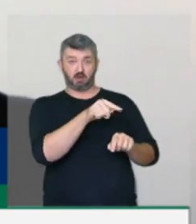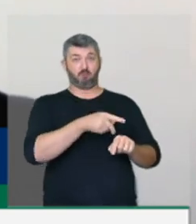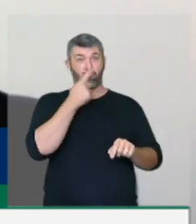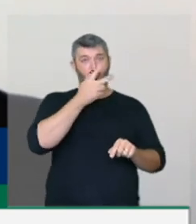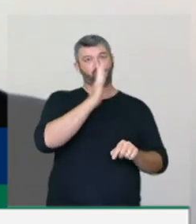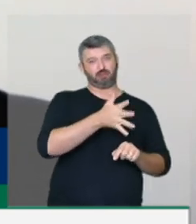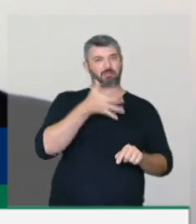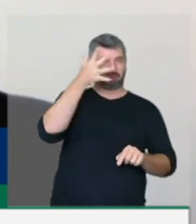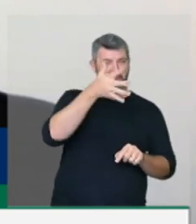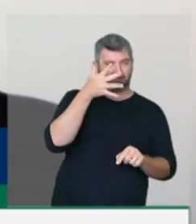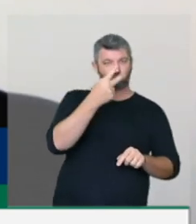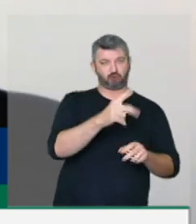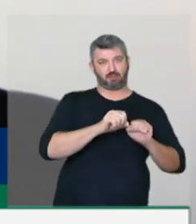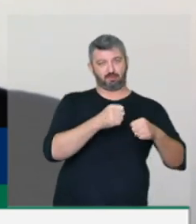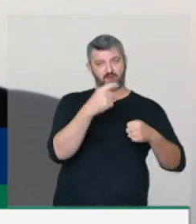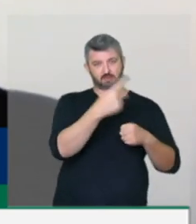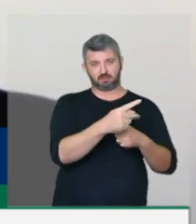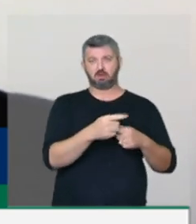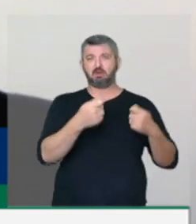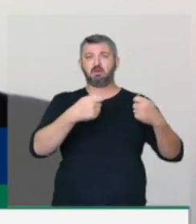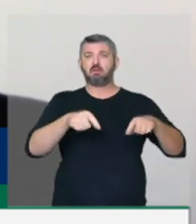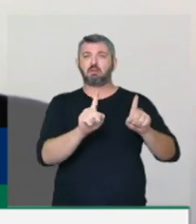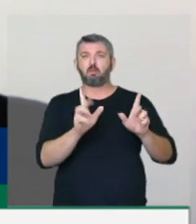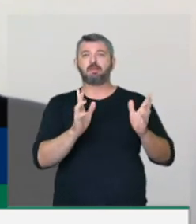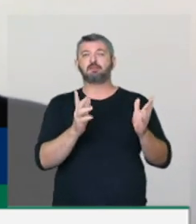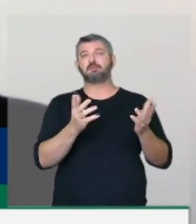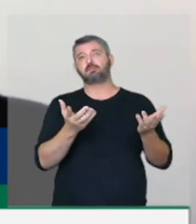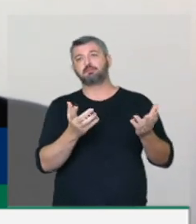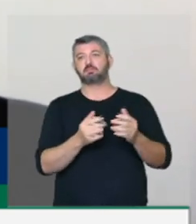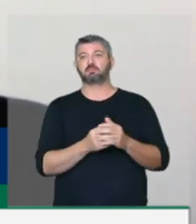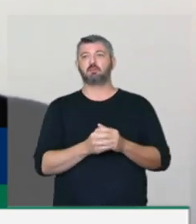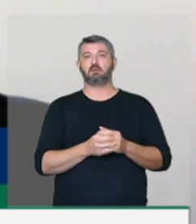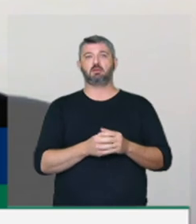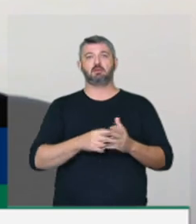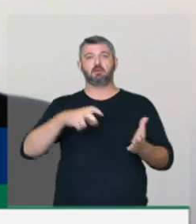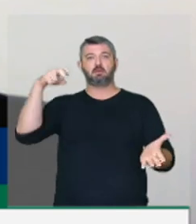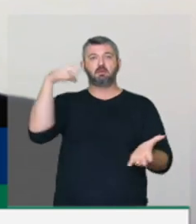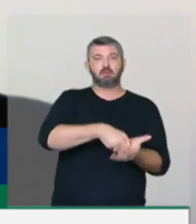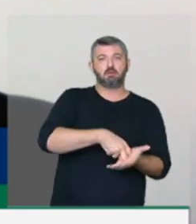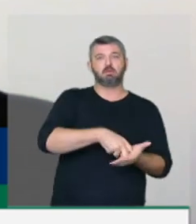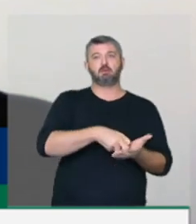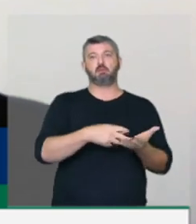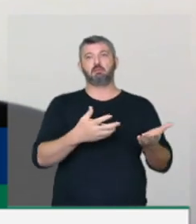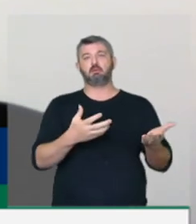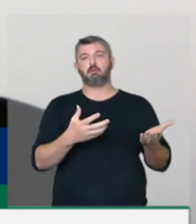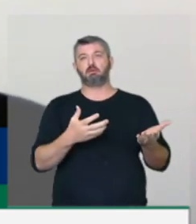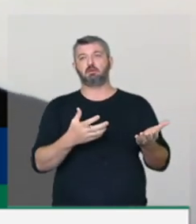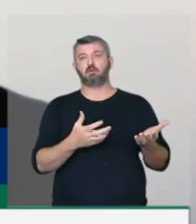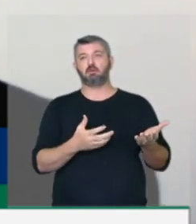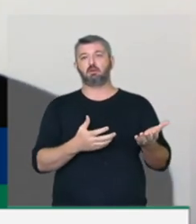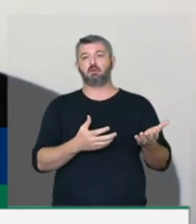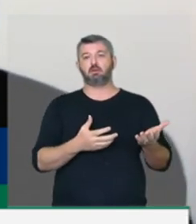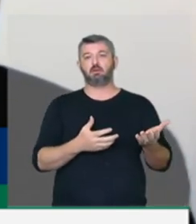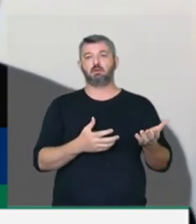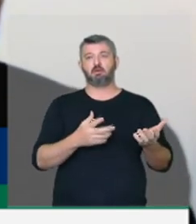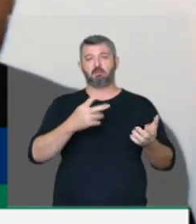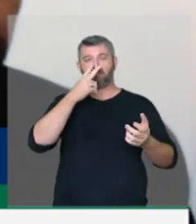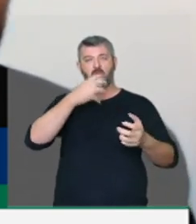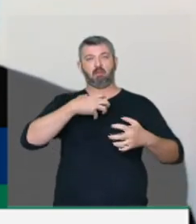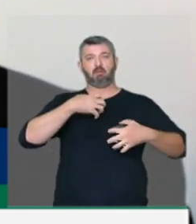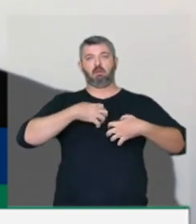deputado, não há necessidade de que incutemos nenhum tipo de